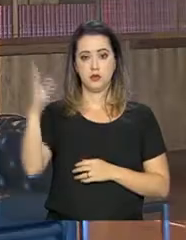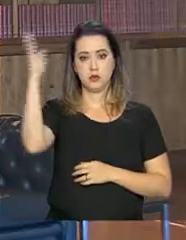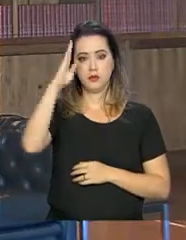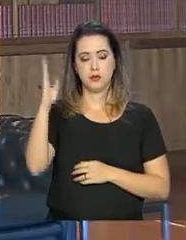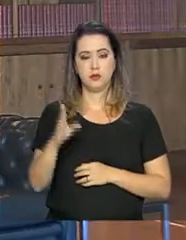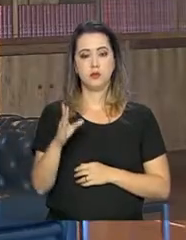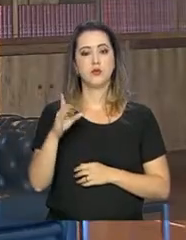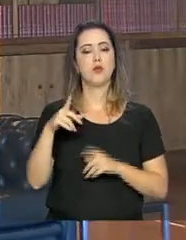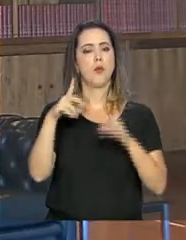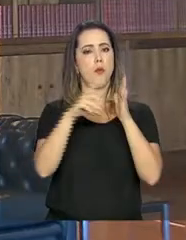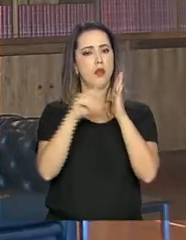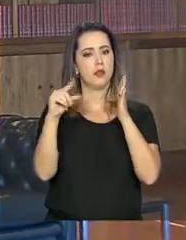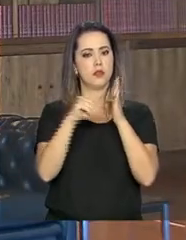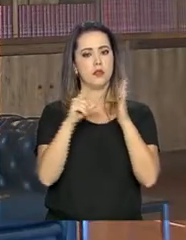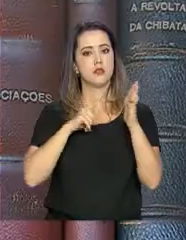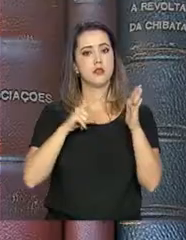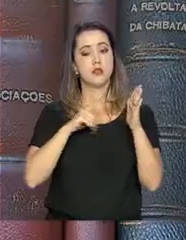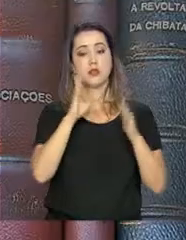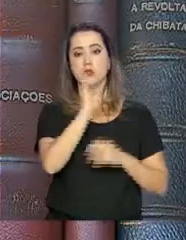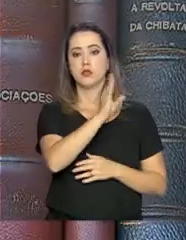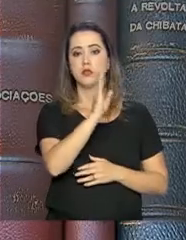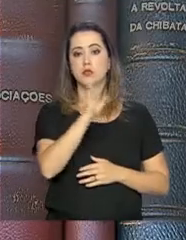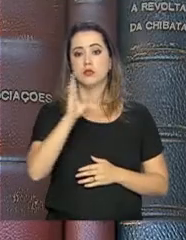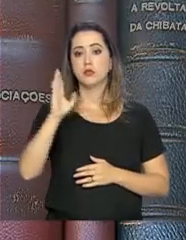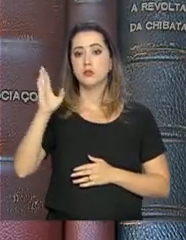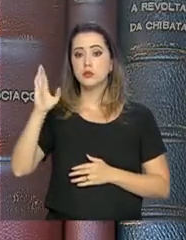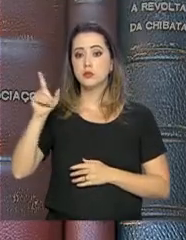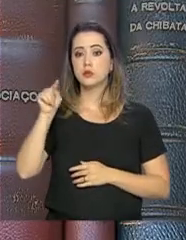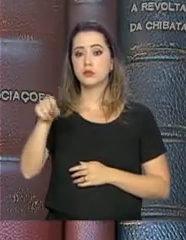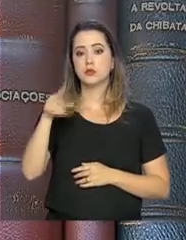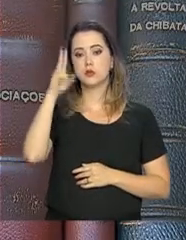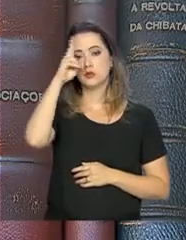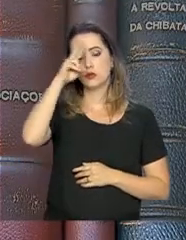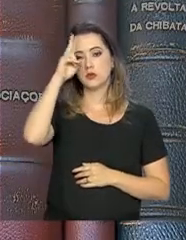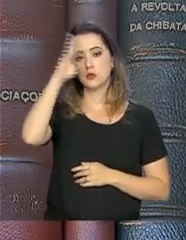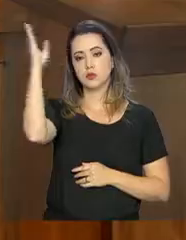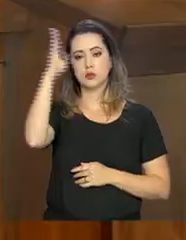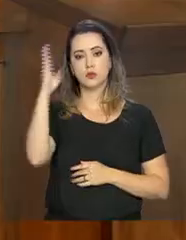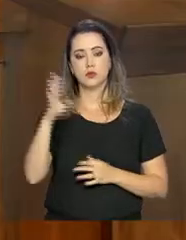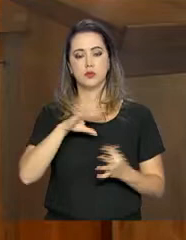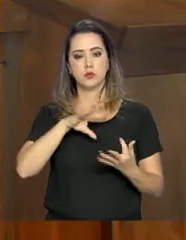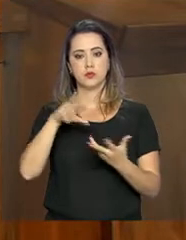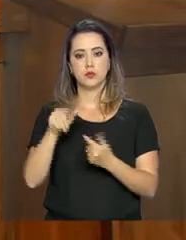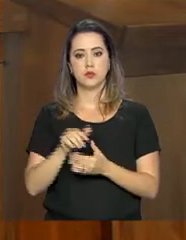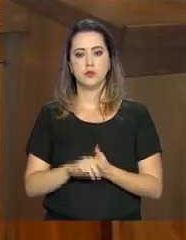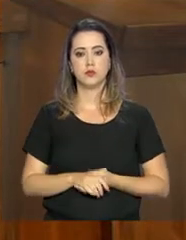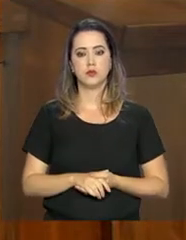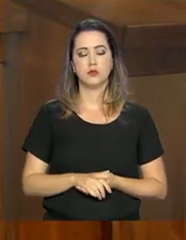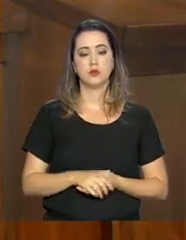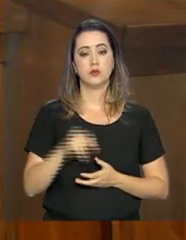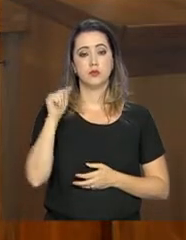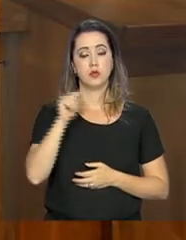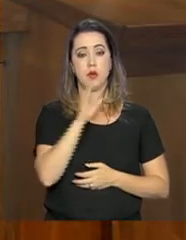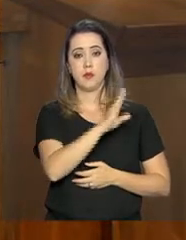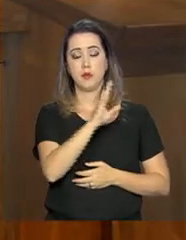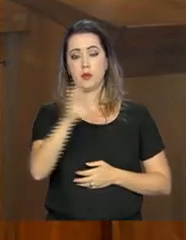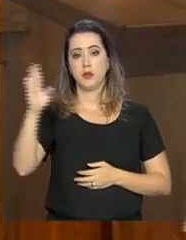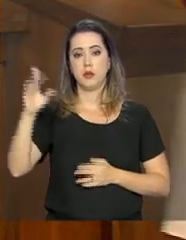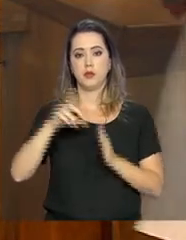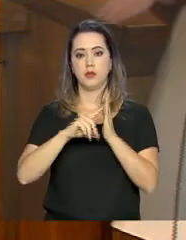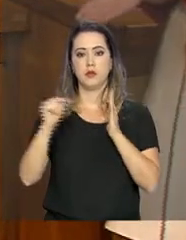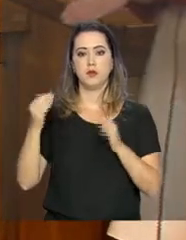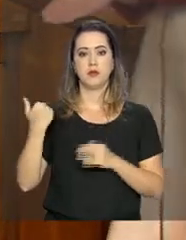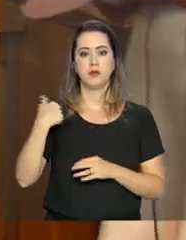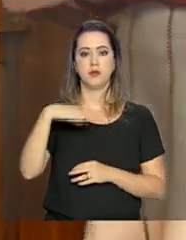palácio da alvorada a briga livros que contam parte da história do brasil e do mundo a biblioteca que do palácio da alvorada tem mais